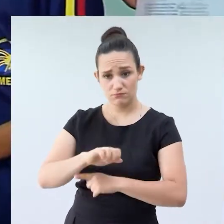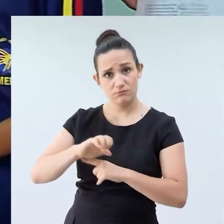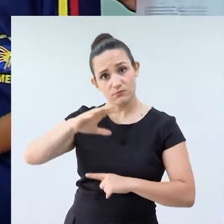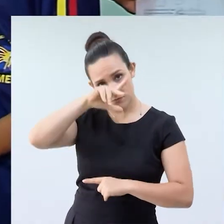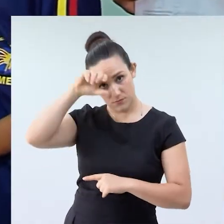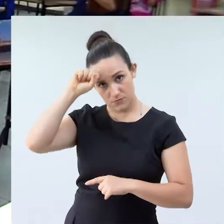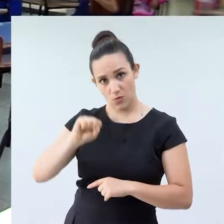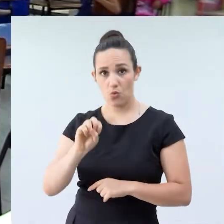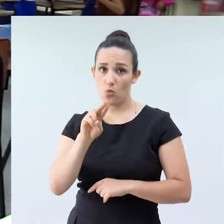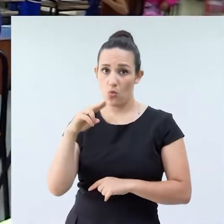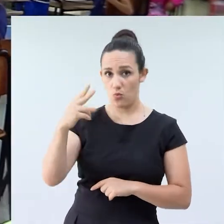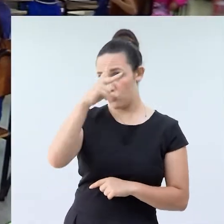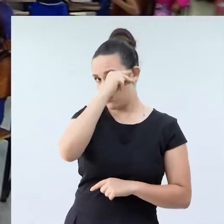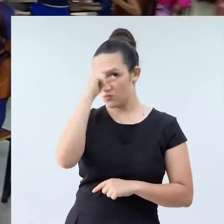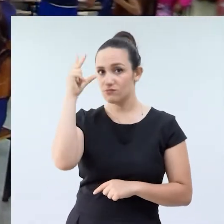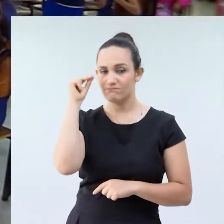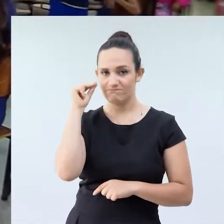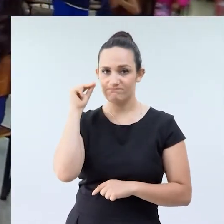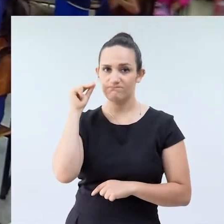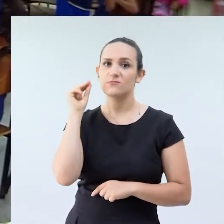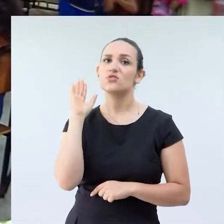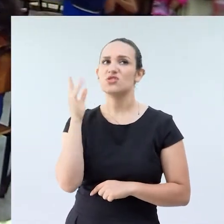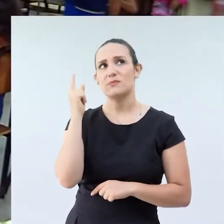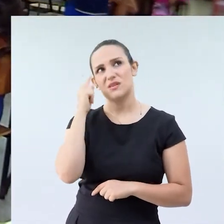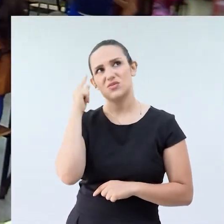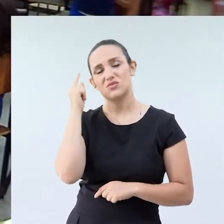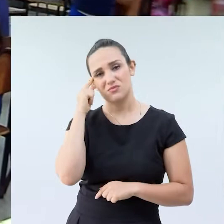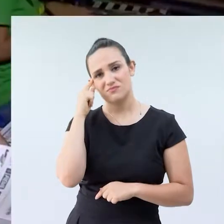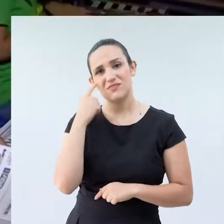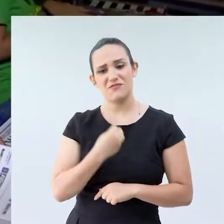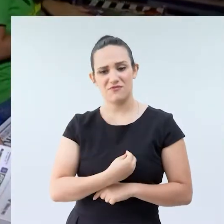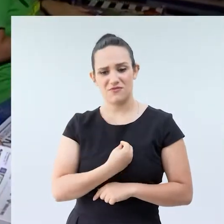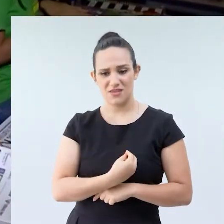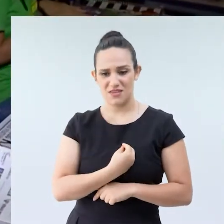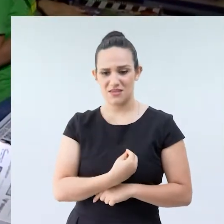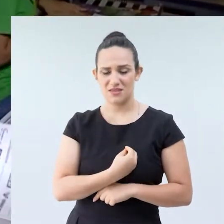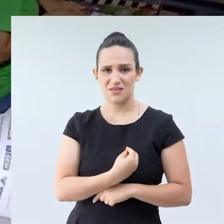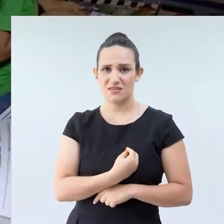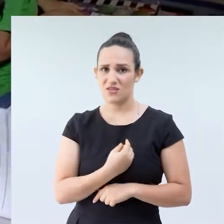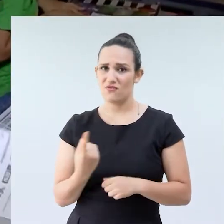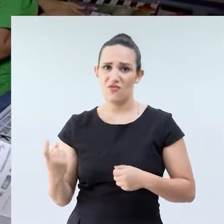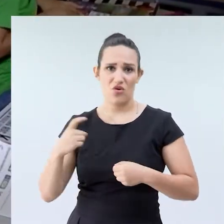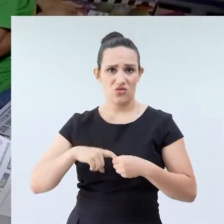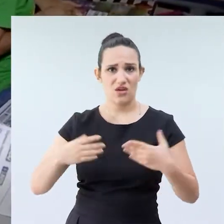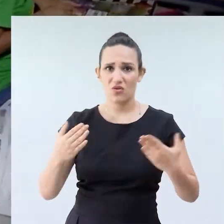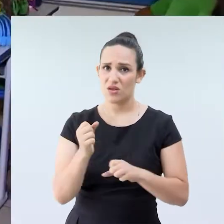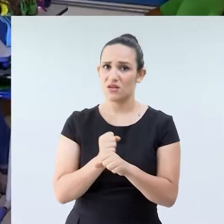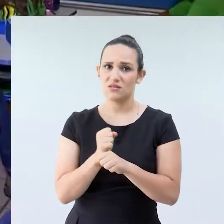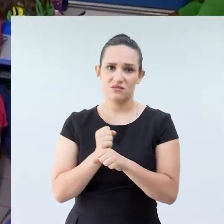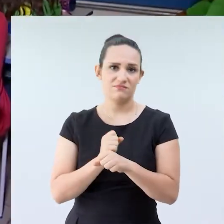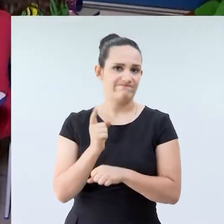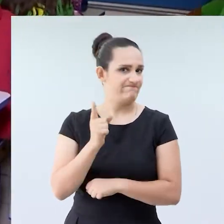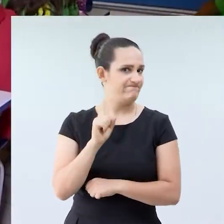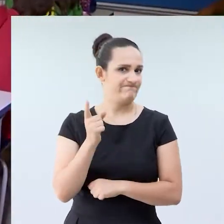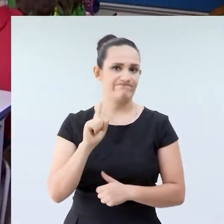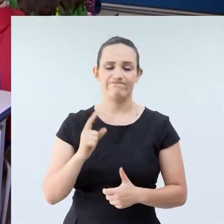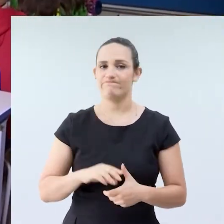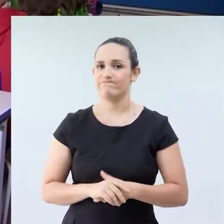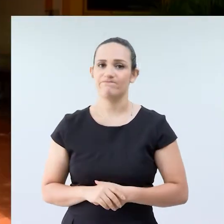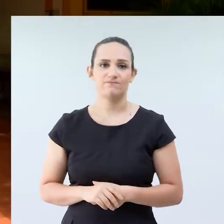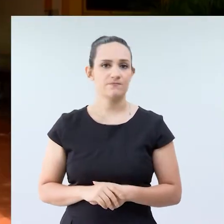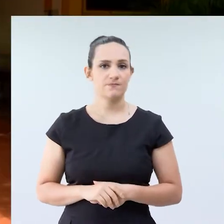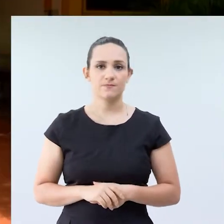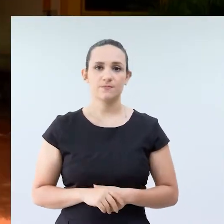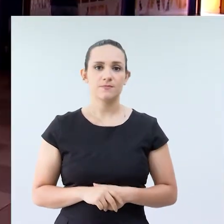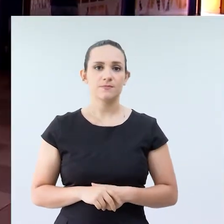e municipais, já se considera que as aulas presenciais não retornam mais este ano.